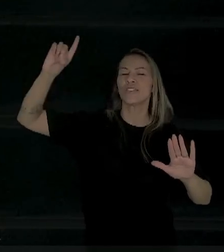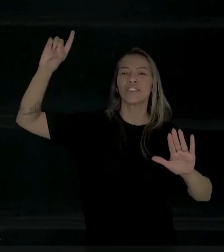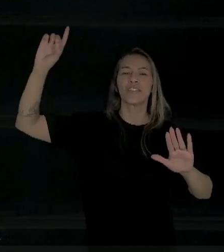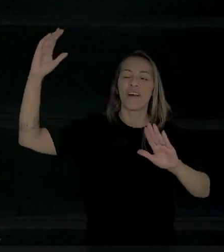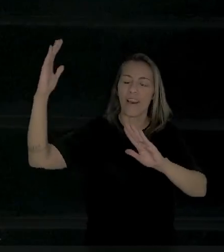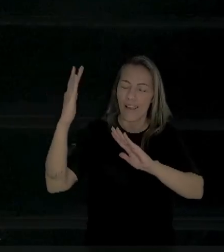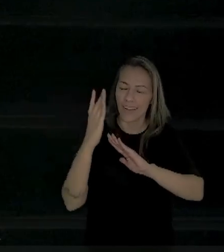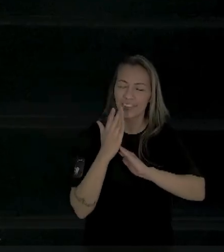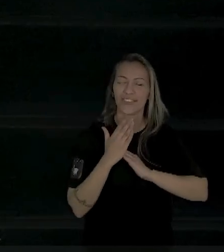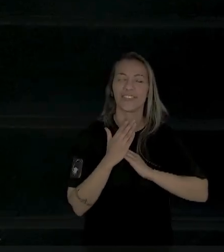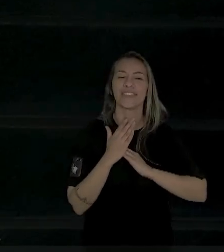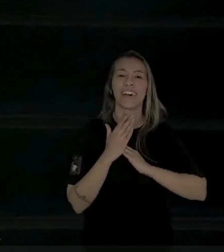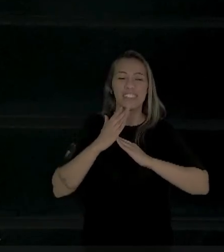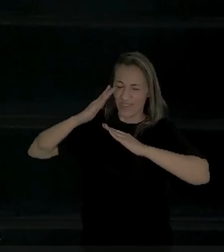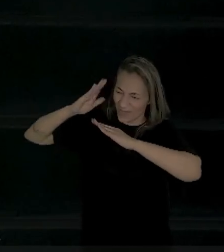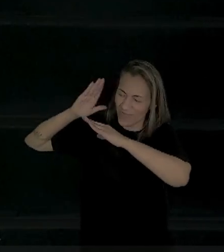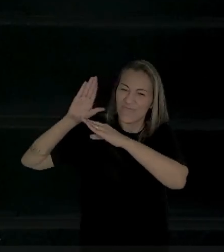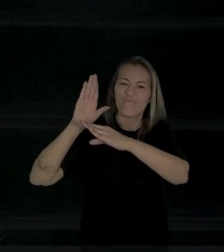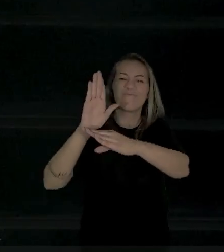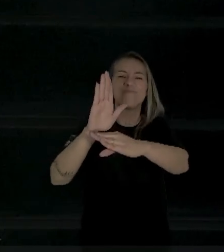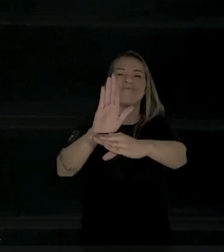mas Ele vai sempre te achar.